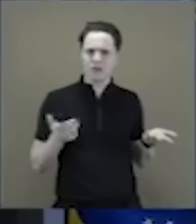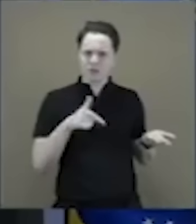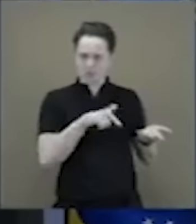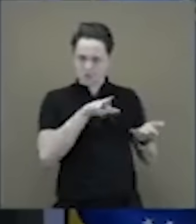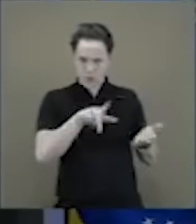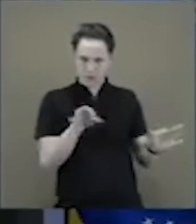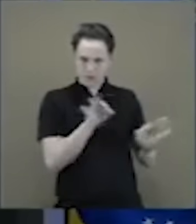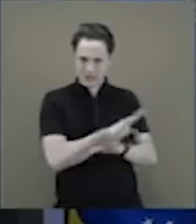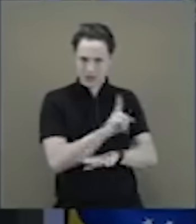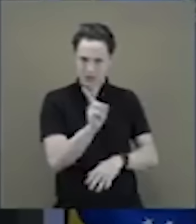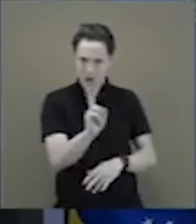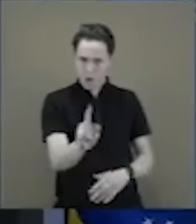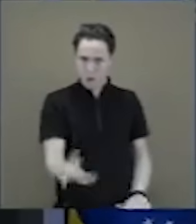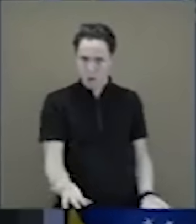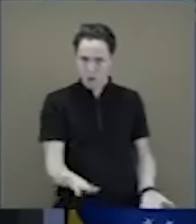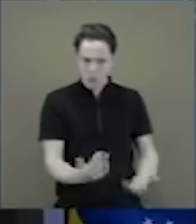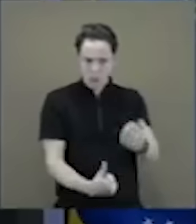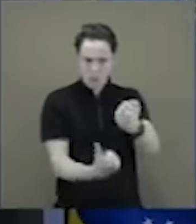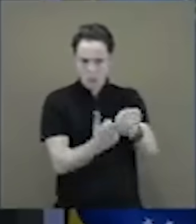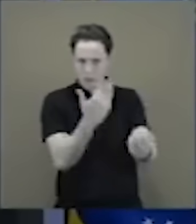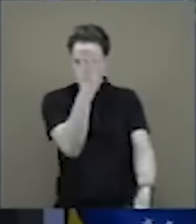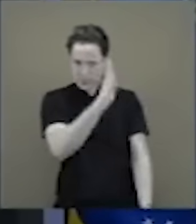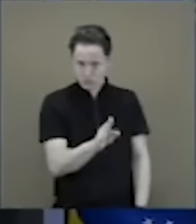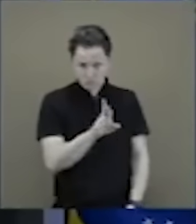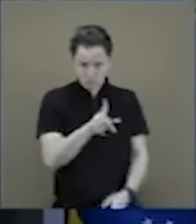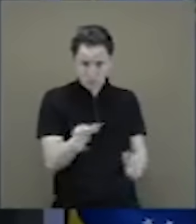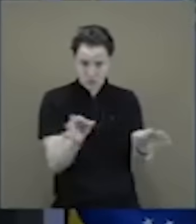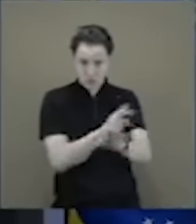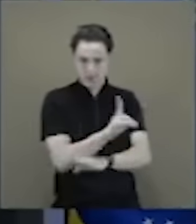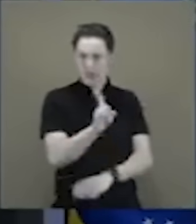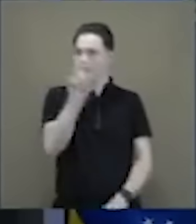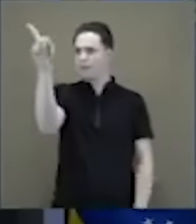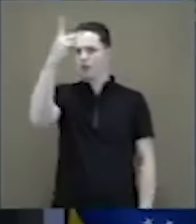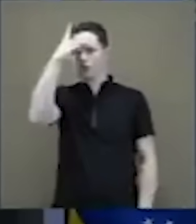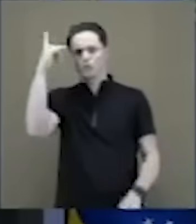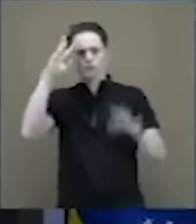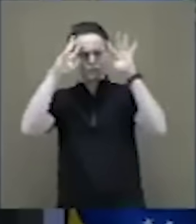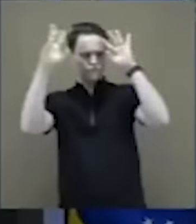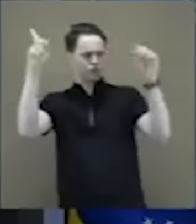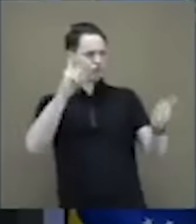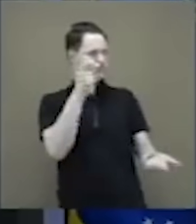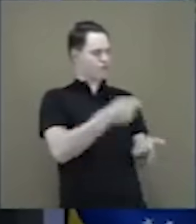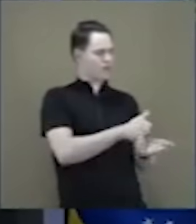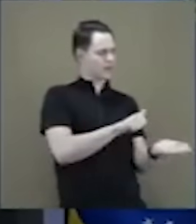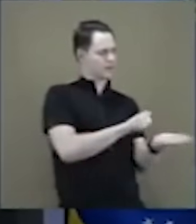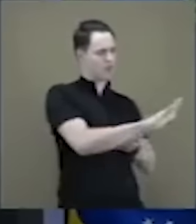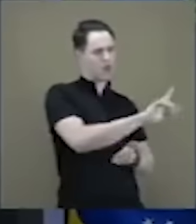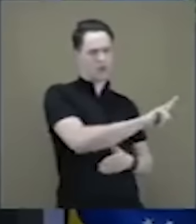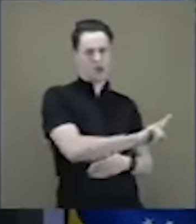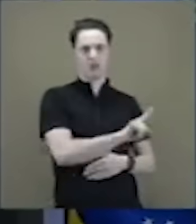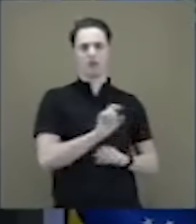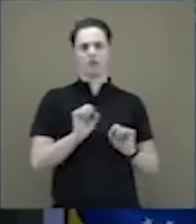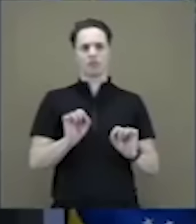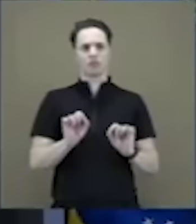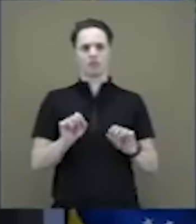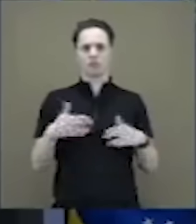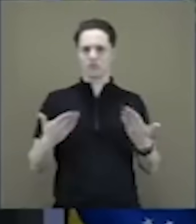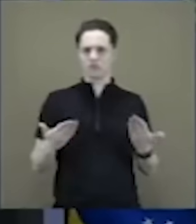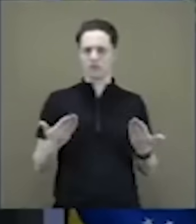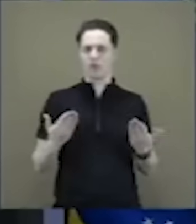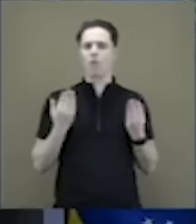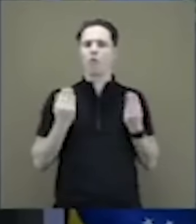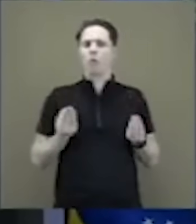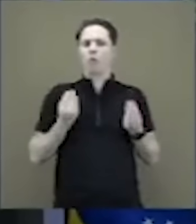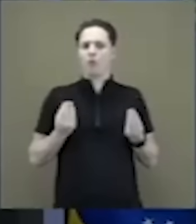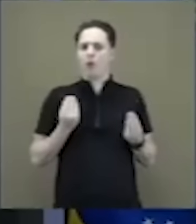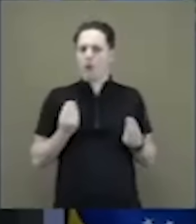para o mundo? A decisão alucinada de colocar em risco a propriedade da terra produtiva numa exigência